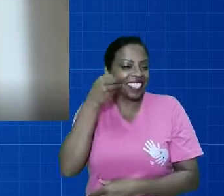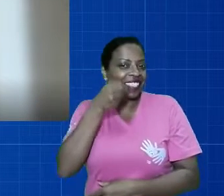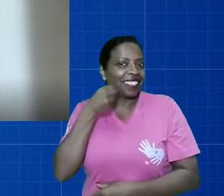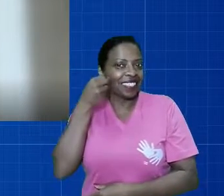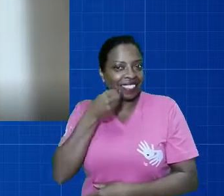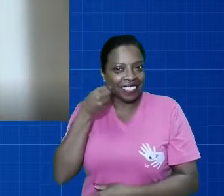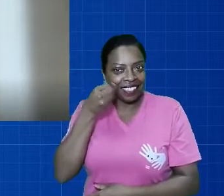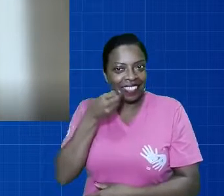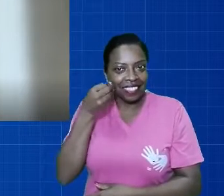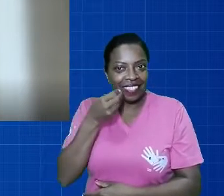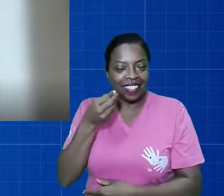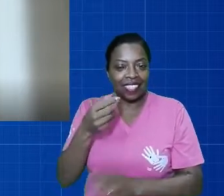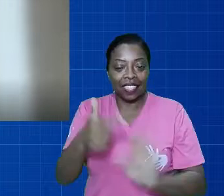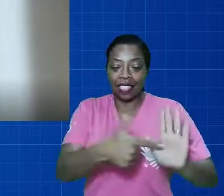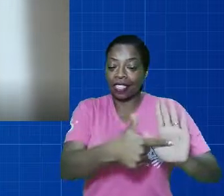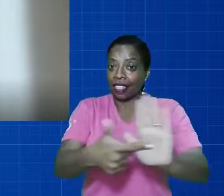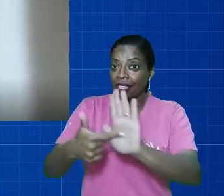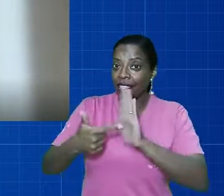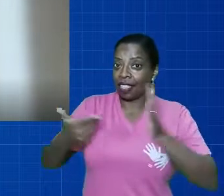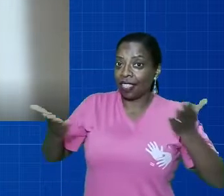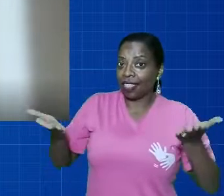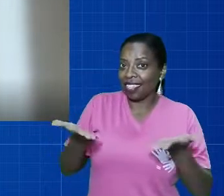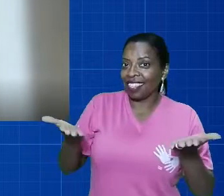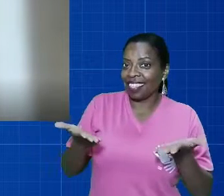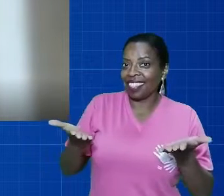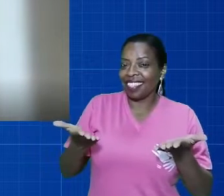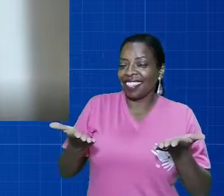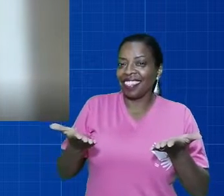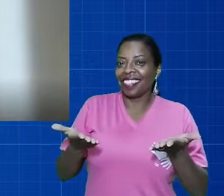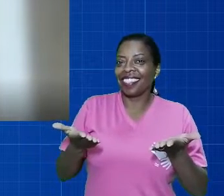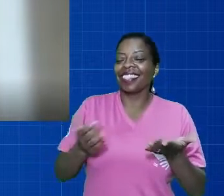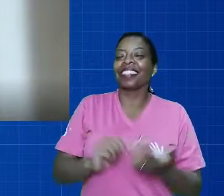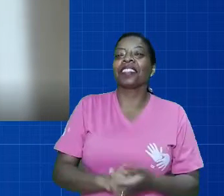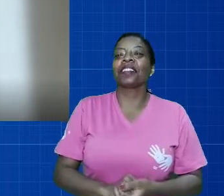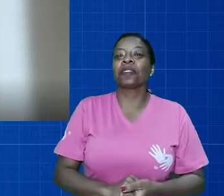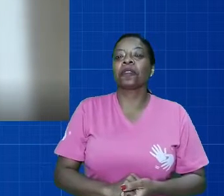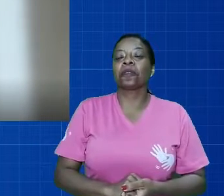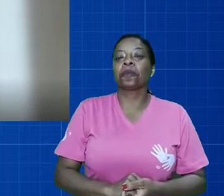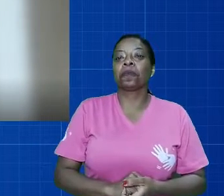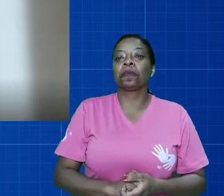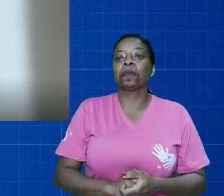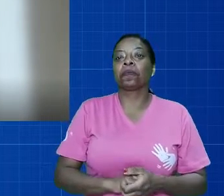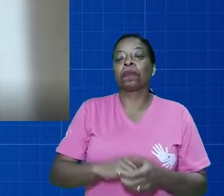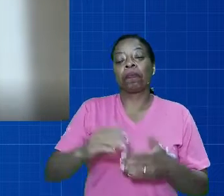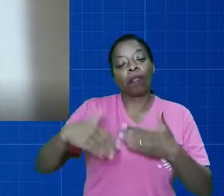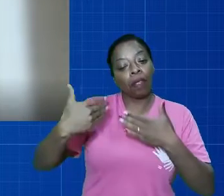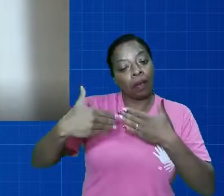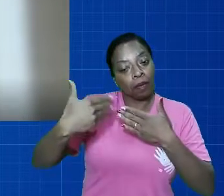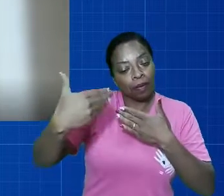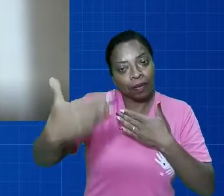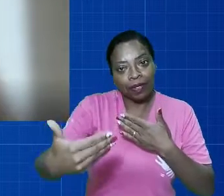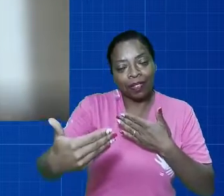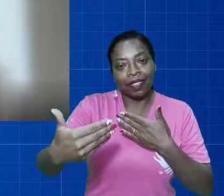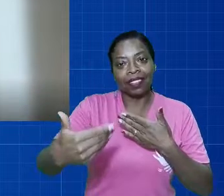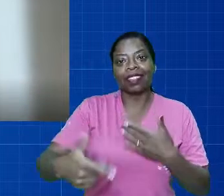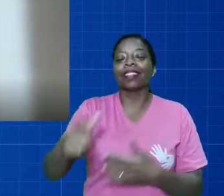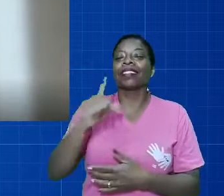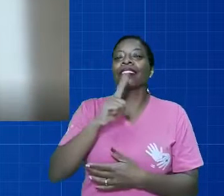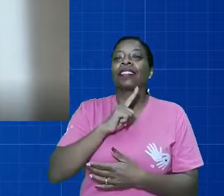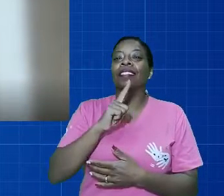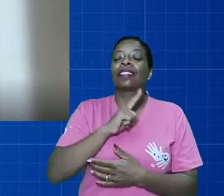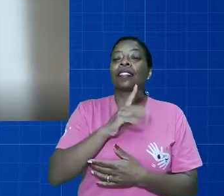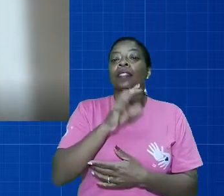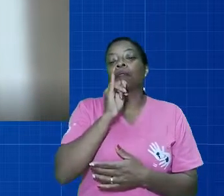dessas experiências na apresentação aqui da fala, tá? Então, durante esse processo, que daí a gente